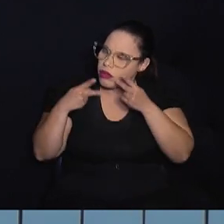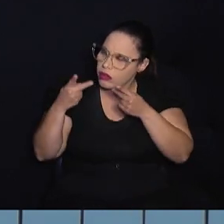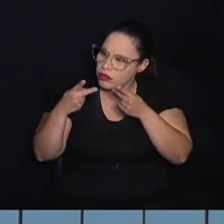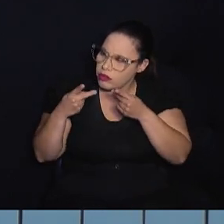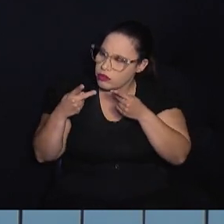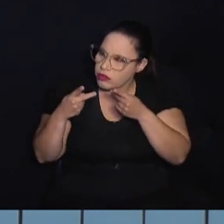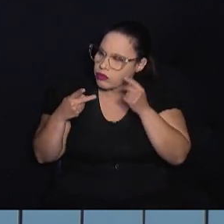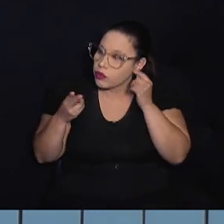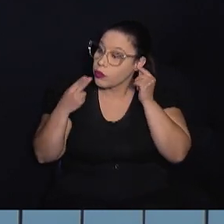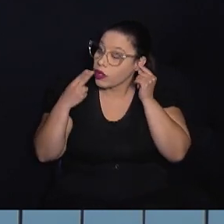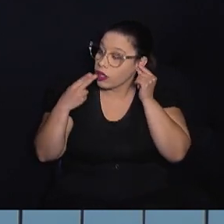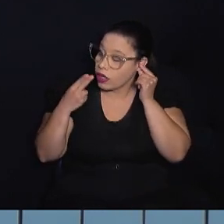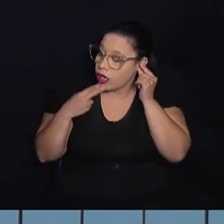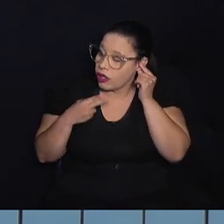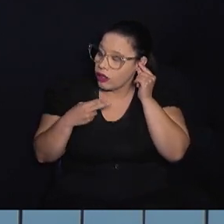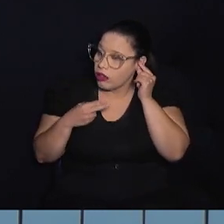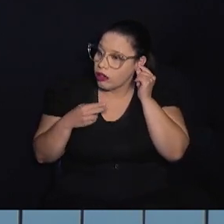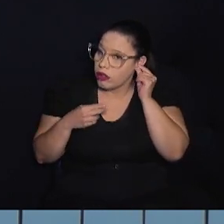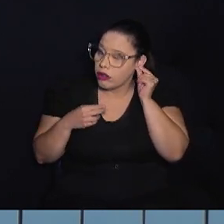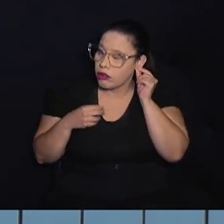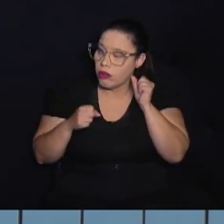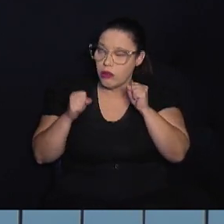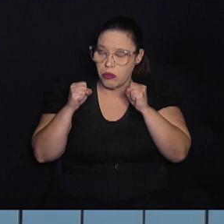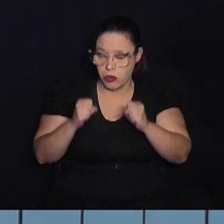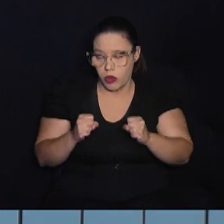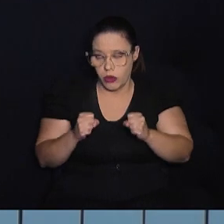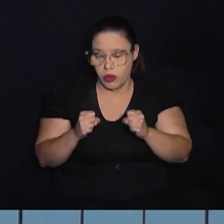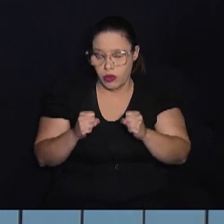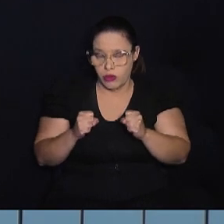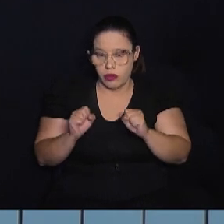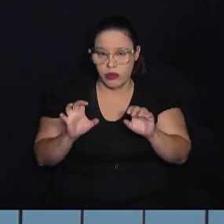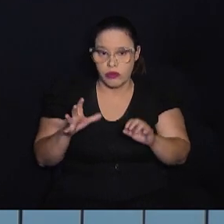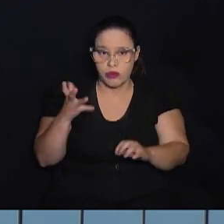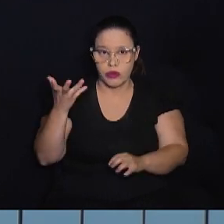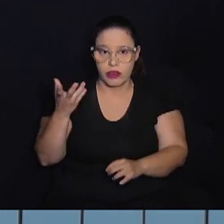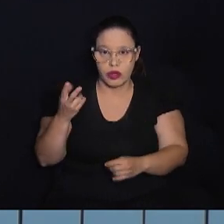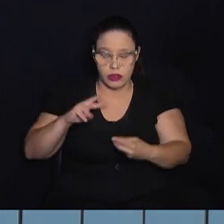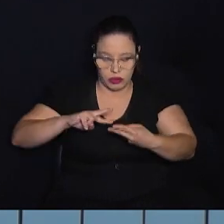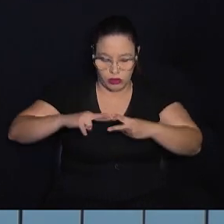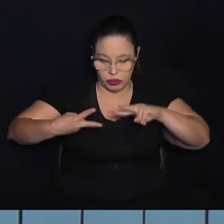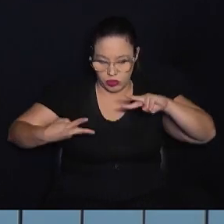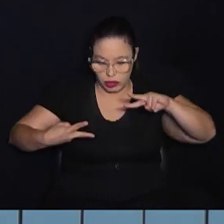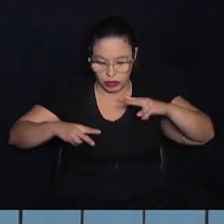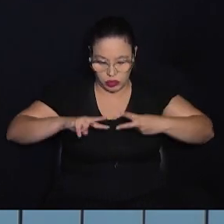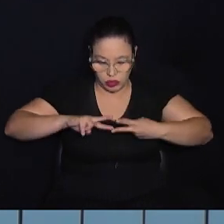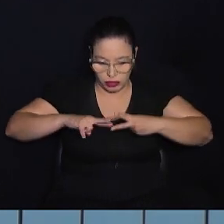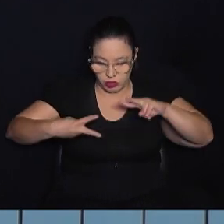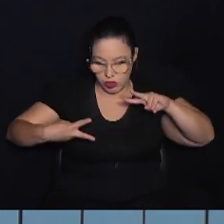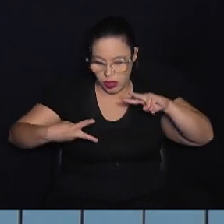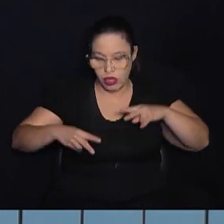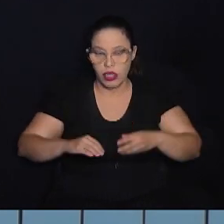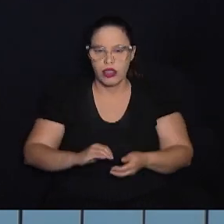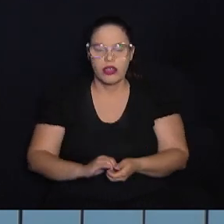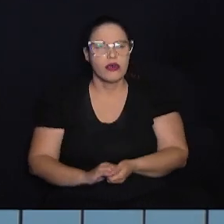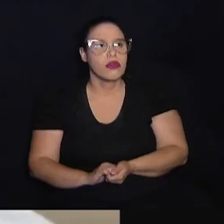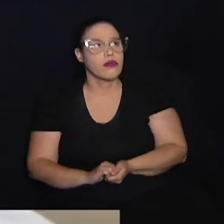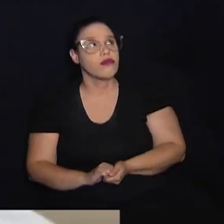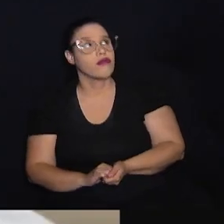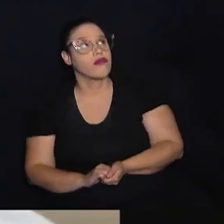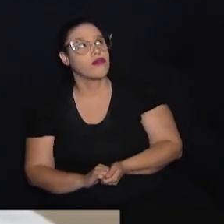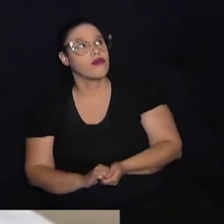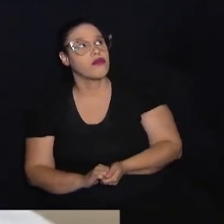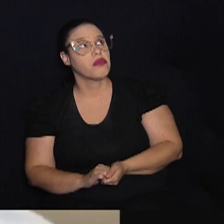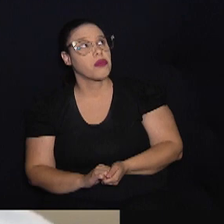aqui sobre o cigarro, né? Mas ele também pode ter uma causa aí genética, um fator genético?